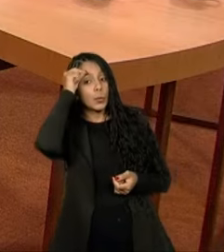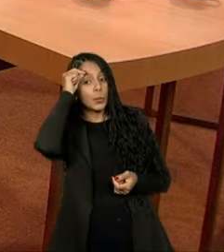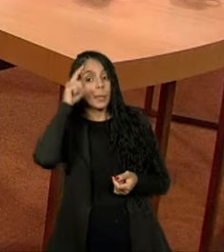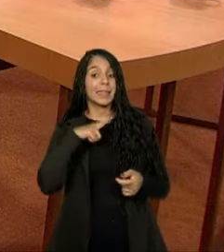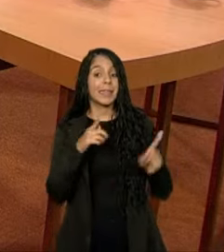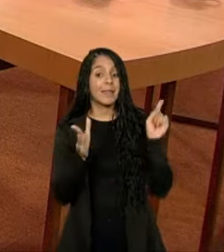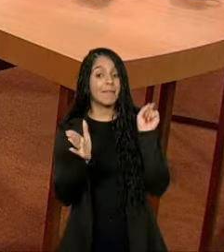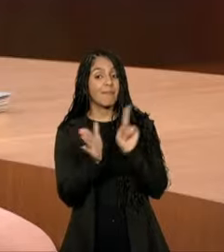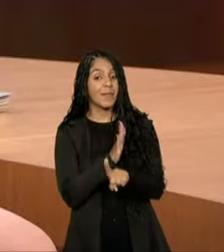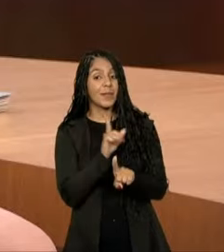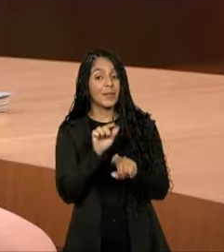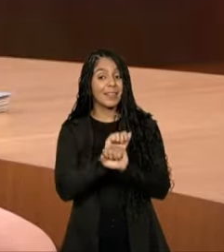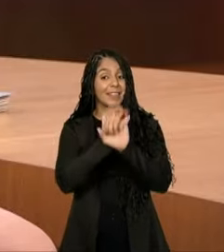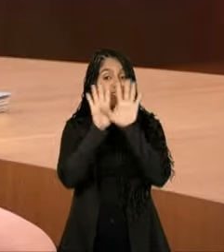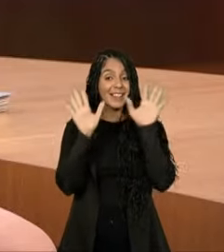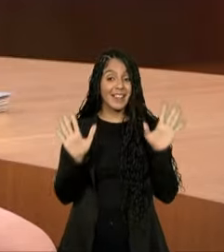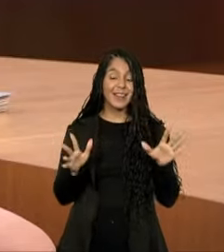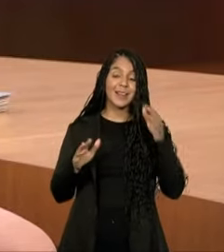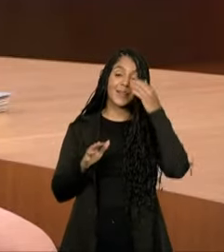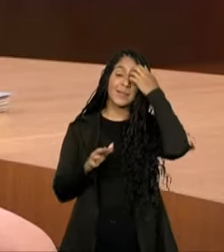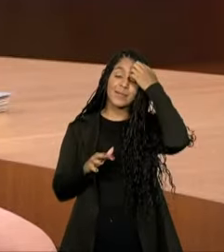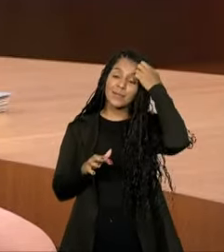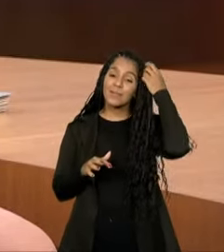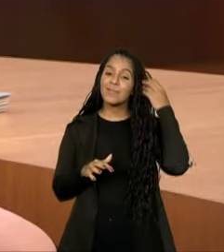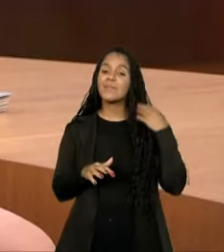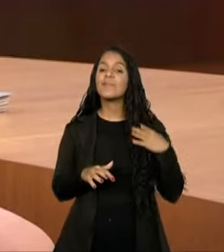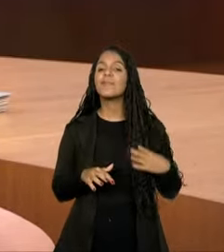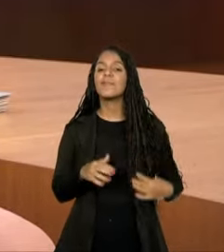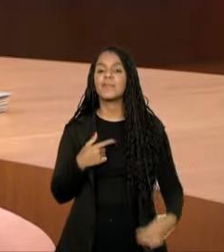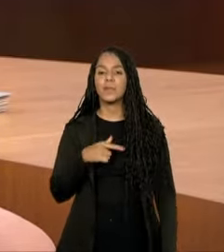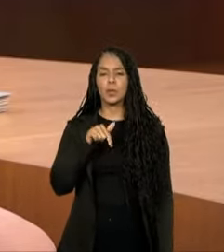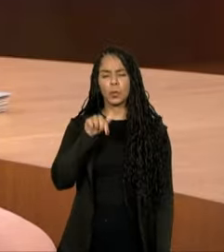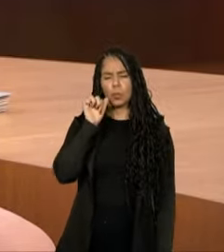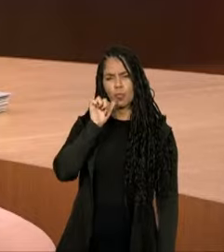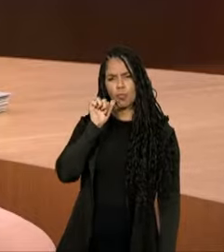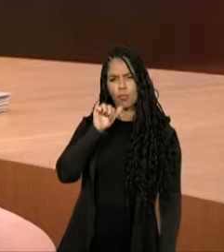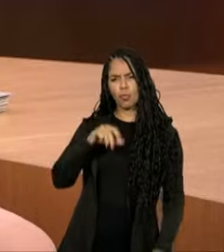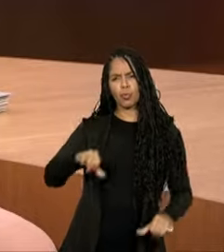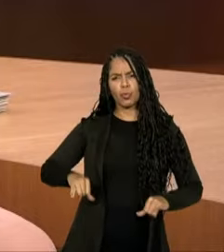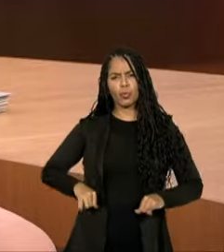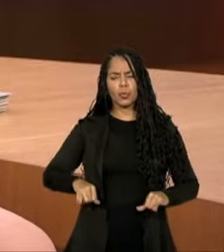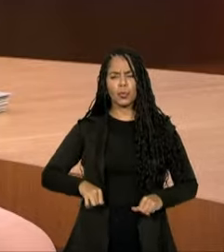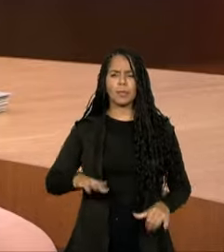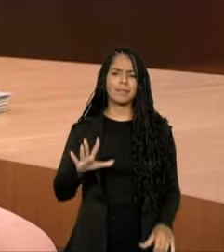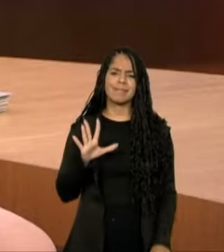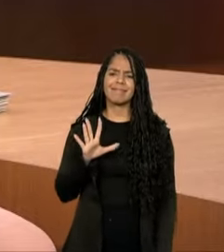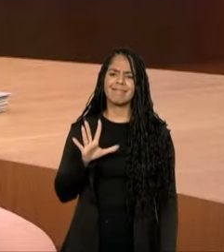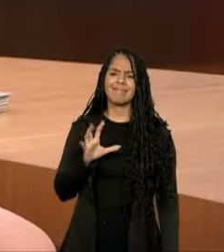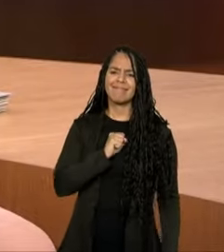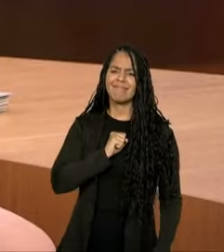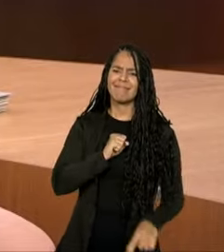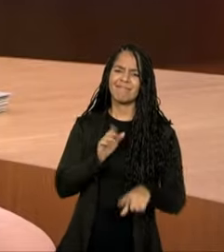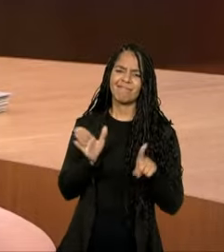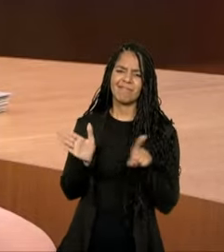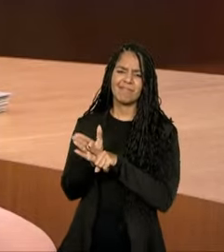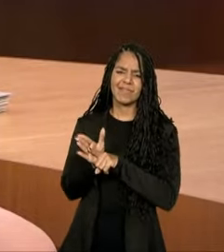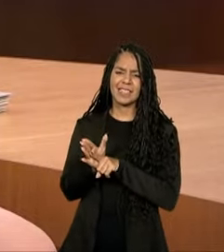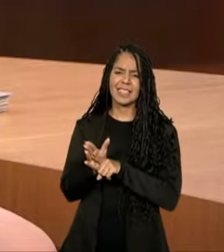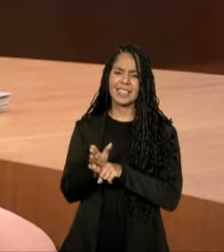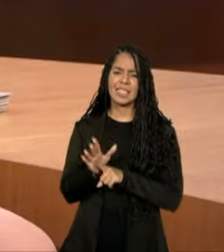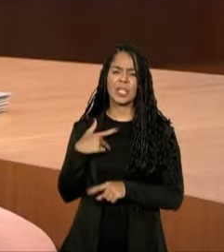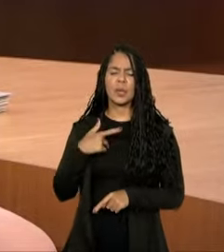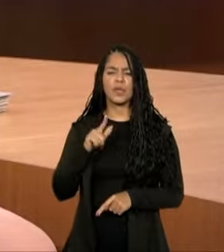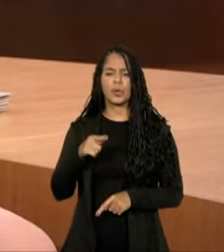para você elucidar aqui para nós todos. Eu sei que você é mulher, assim, você sofre de vez em quando essa paixão negativa também dos haters,